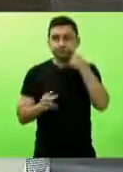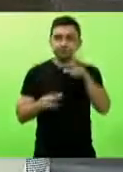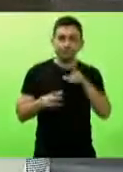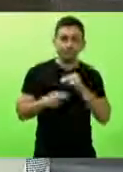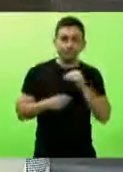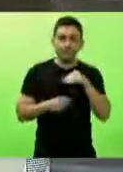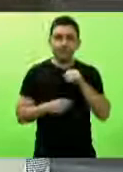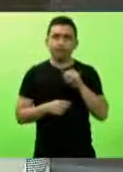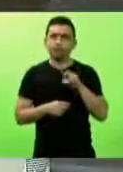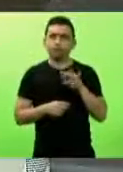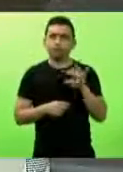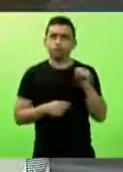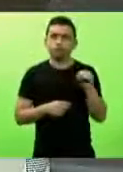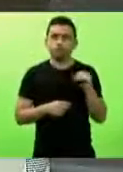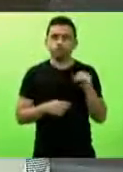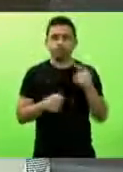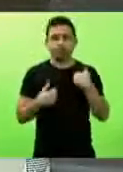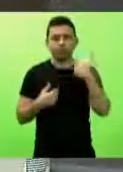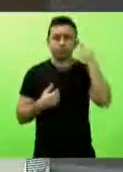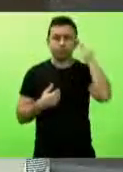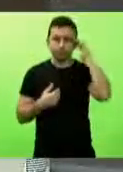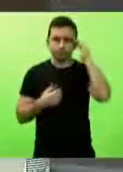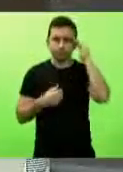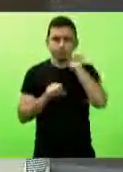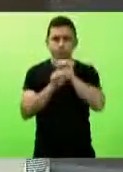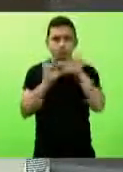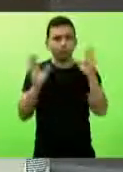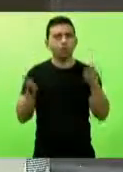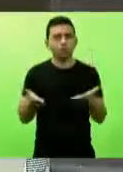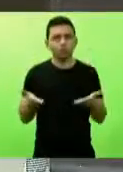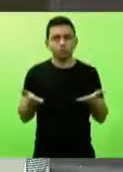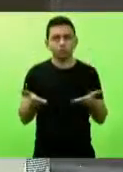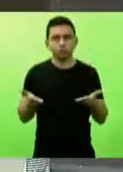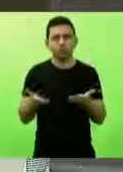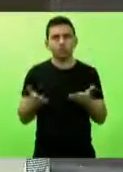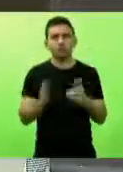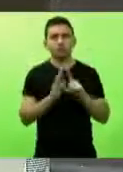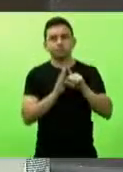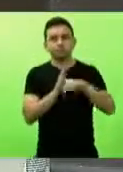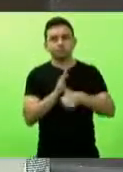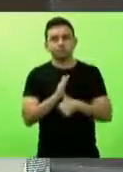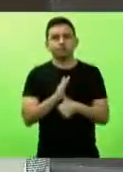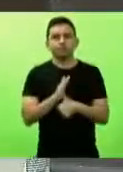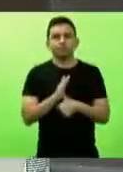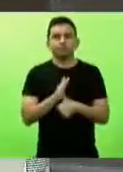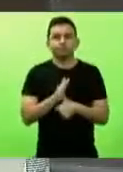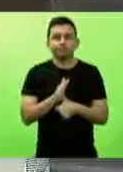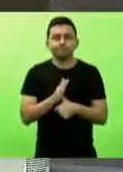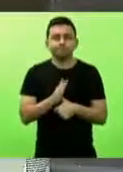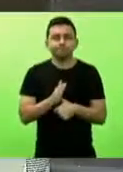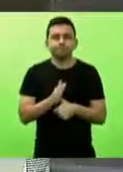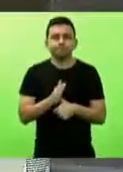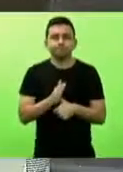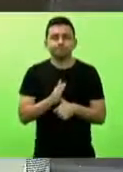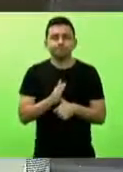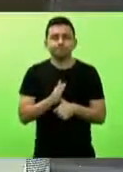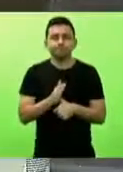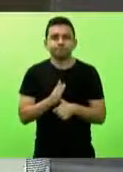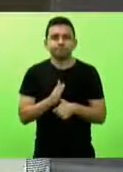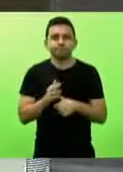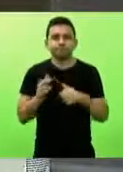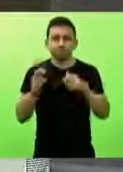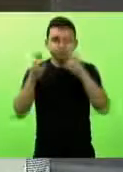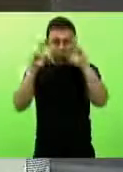que entendo hoje, senhores julgadores, após, inclusive, a